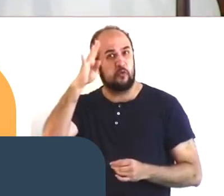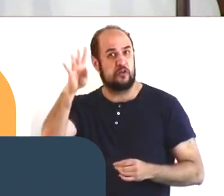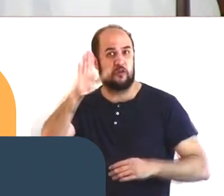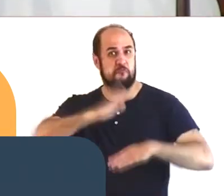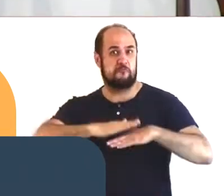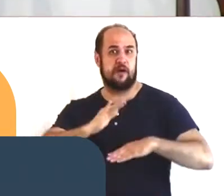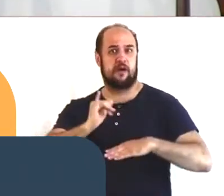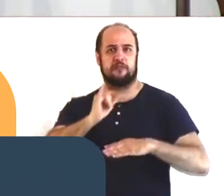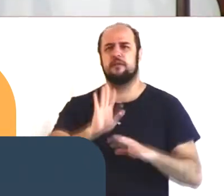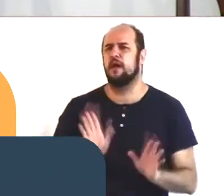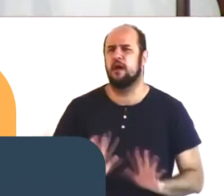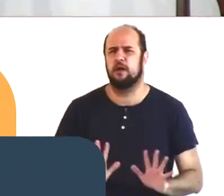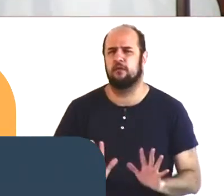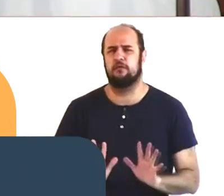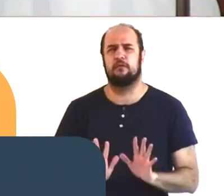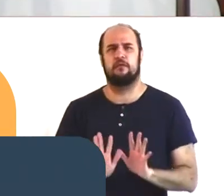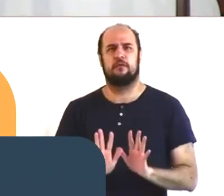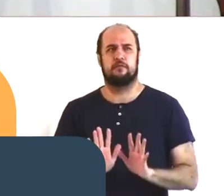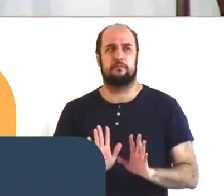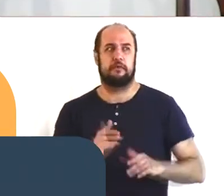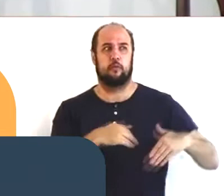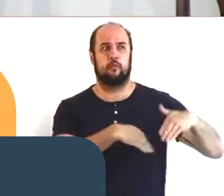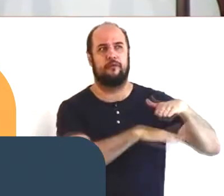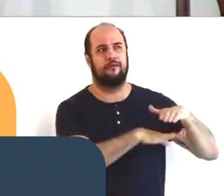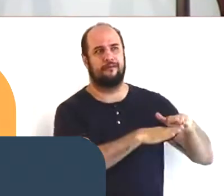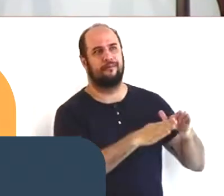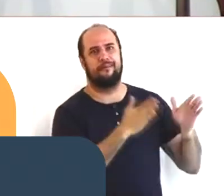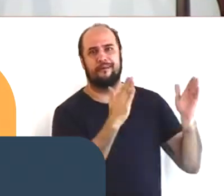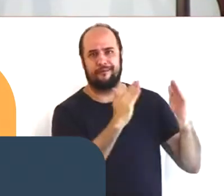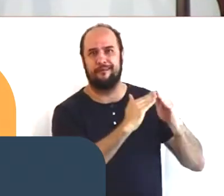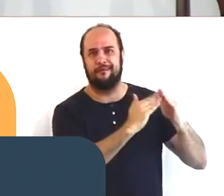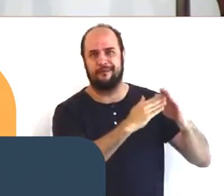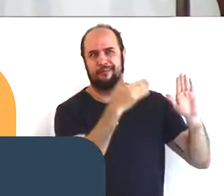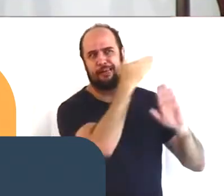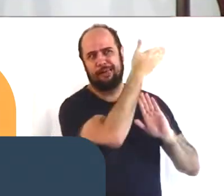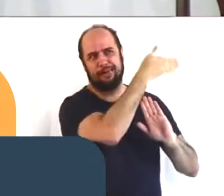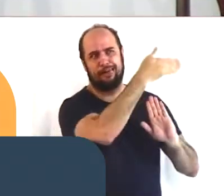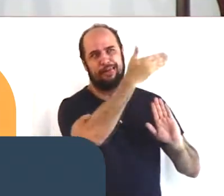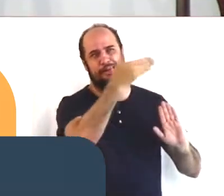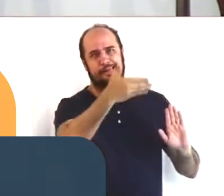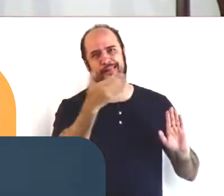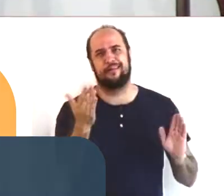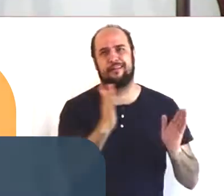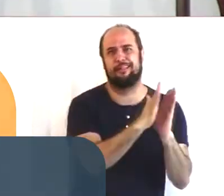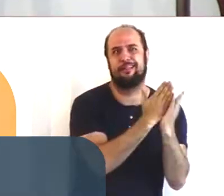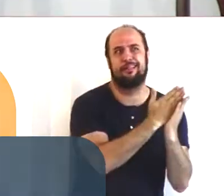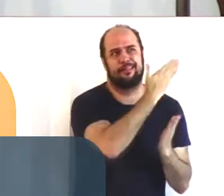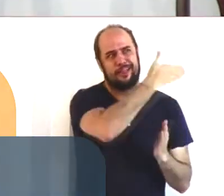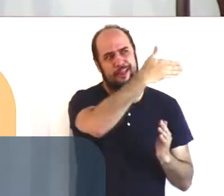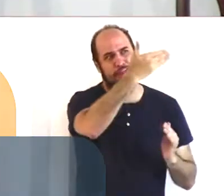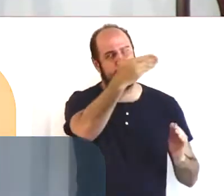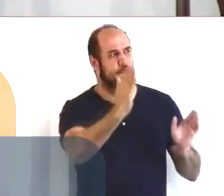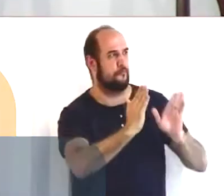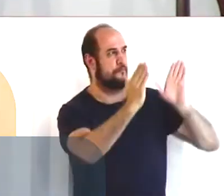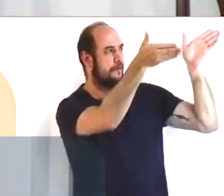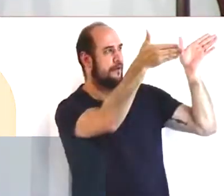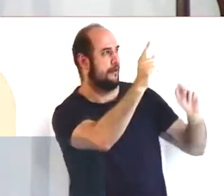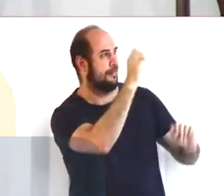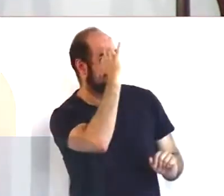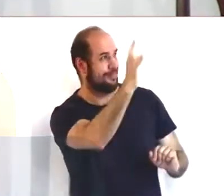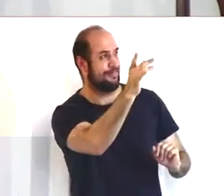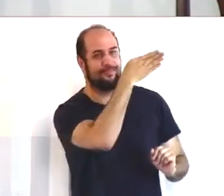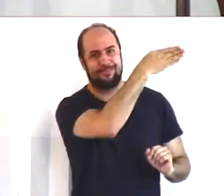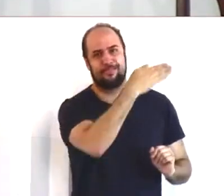algum lugar na nossa casa, numa estante, em cima de um compartimento, qualquer cômodo da nossa